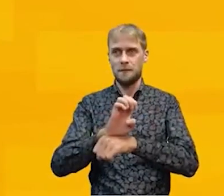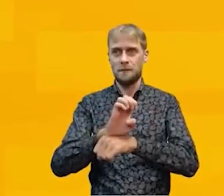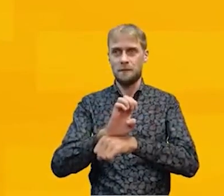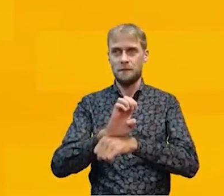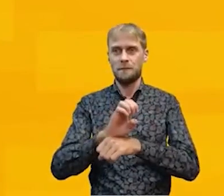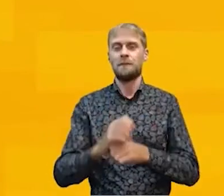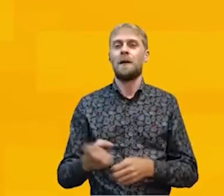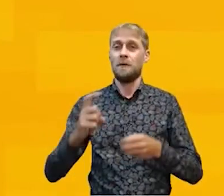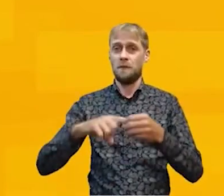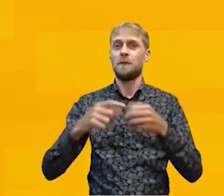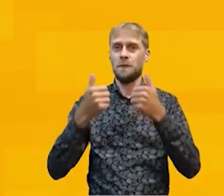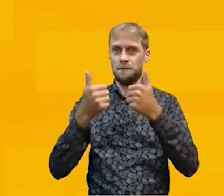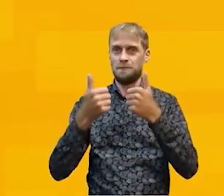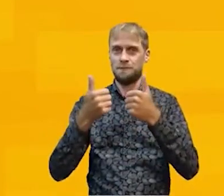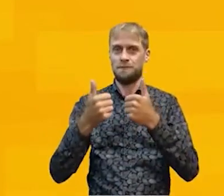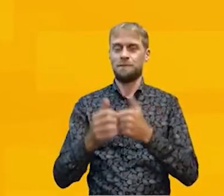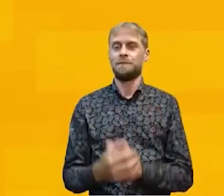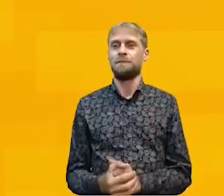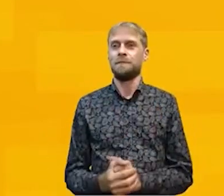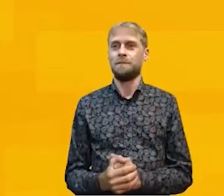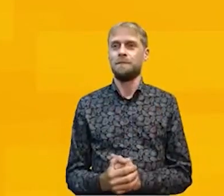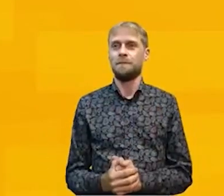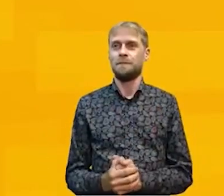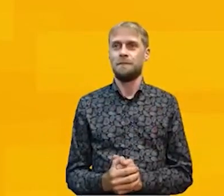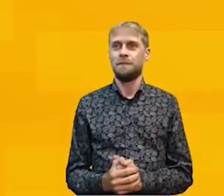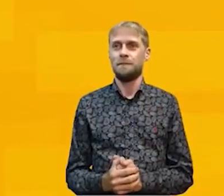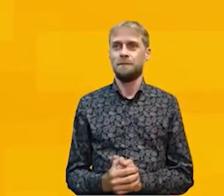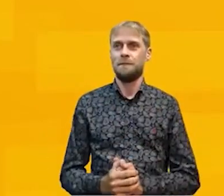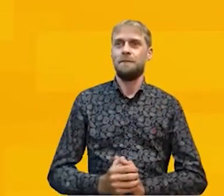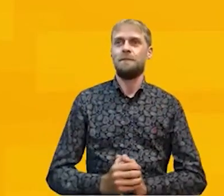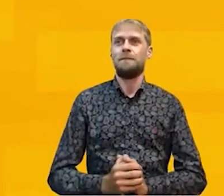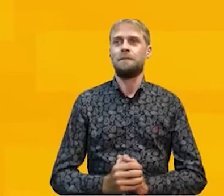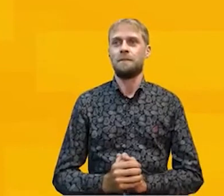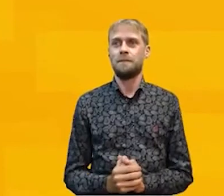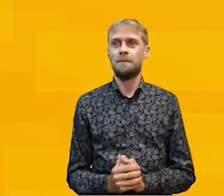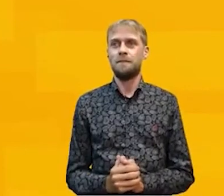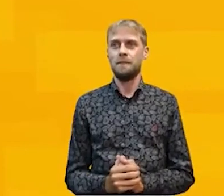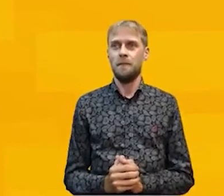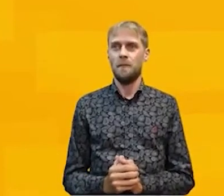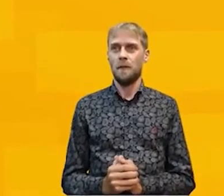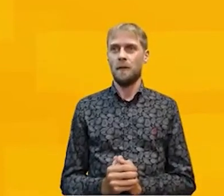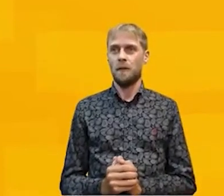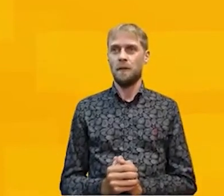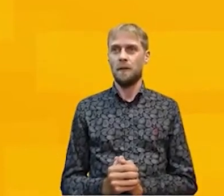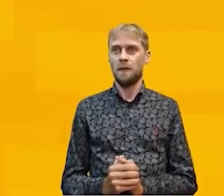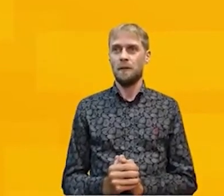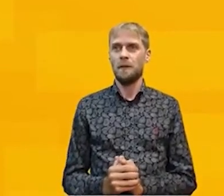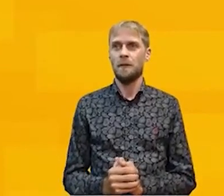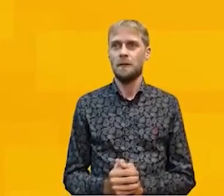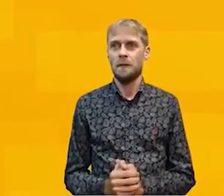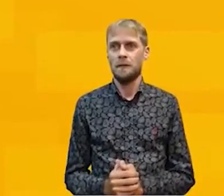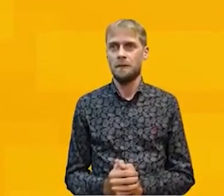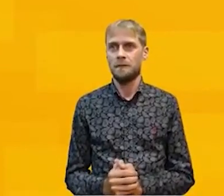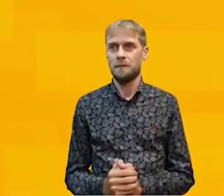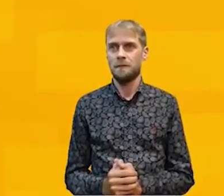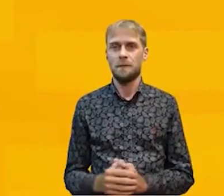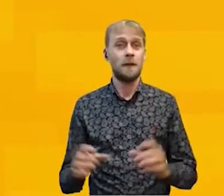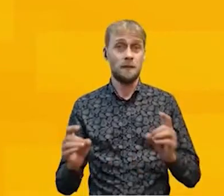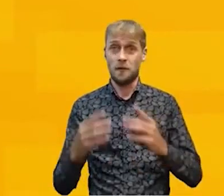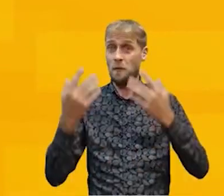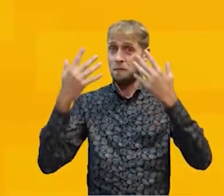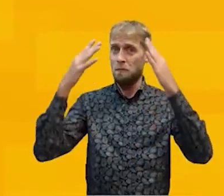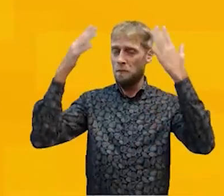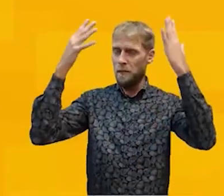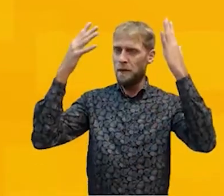Sumiu? Não, agora está bem. Pode tá continuar. Está ligado. Certo? Não sei onde eu parei, né? Então, eu quero só parabéns